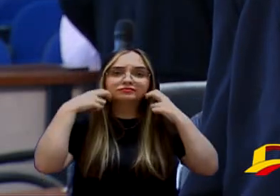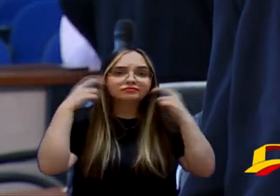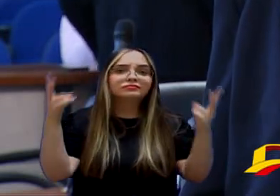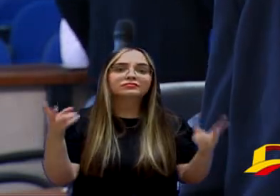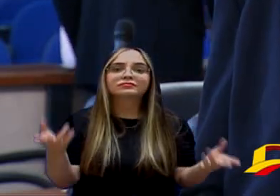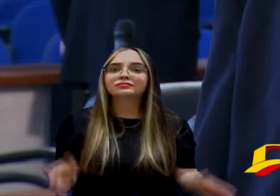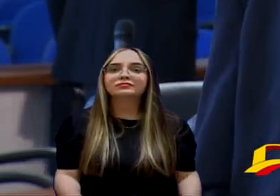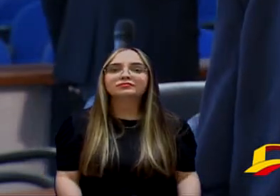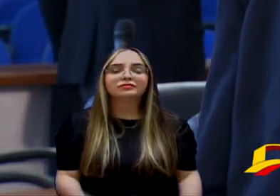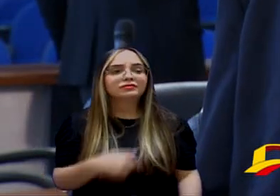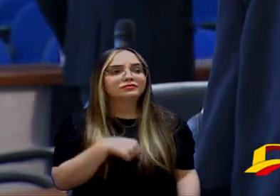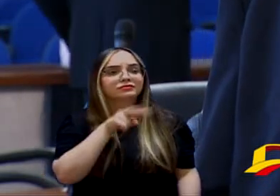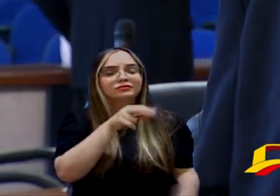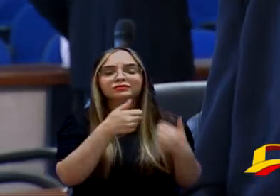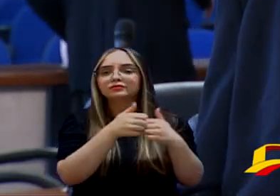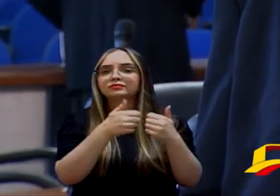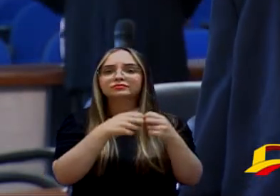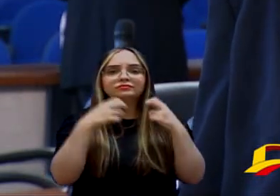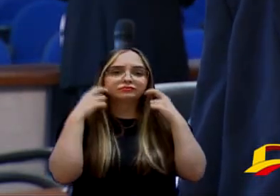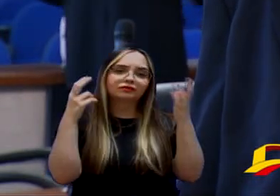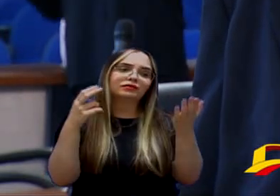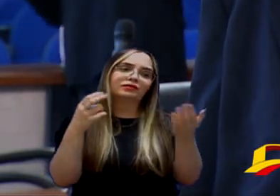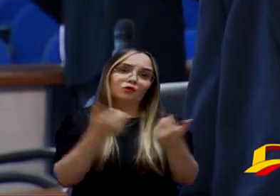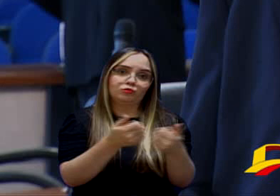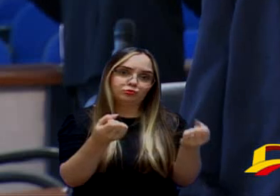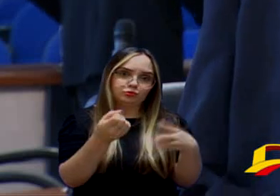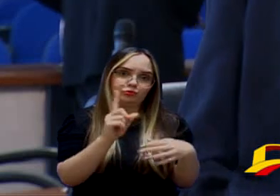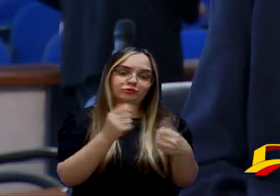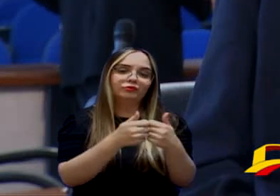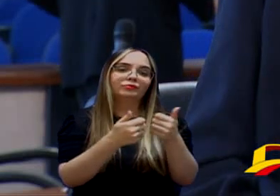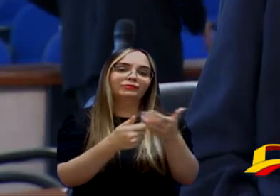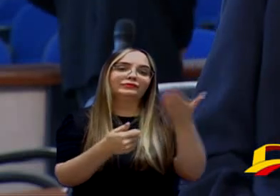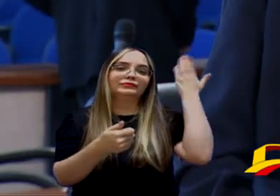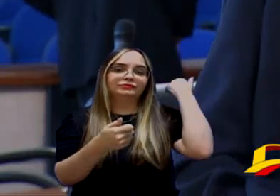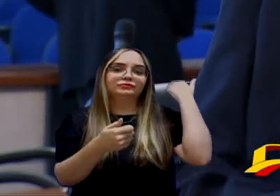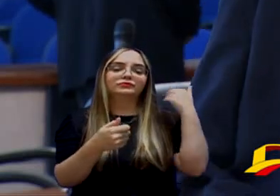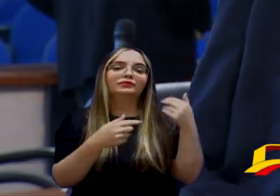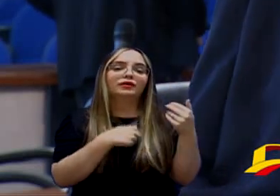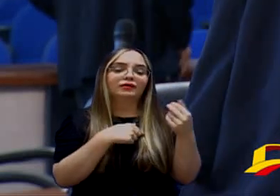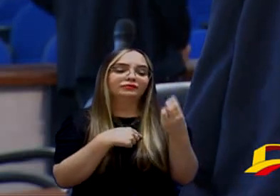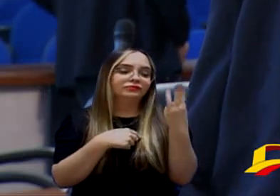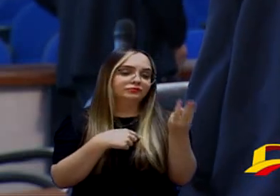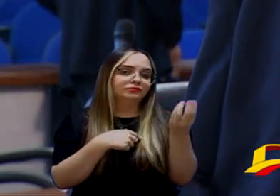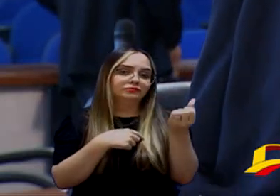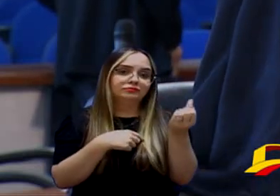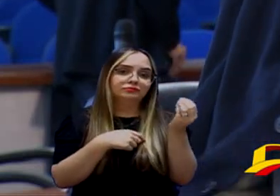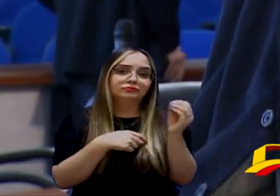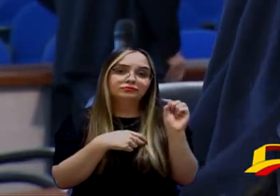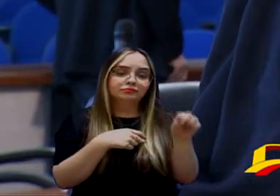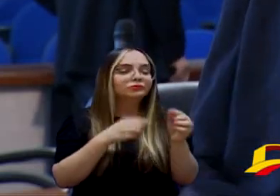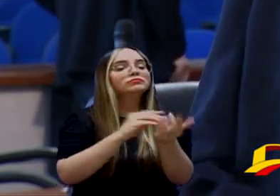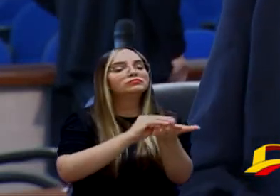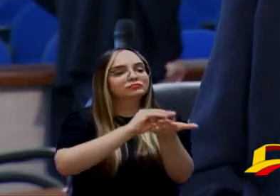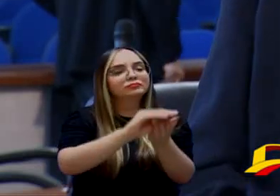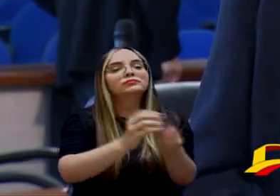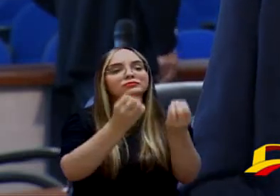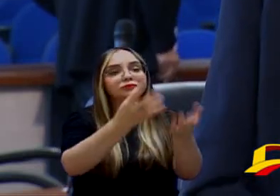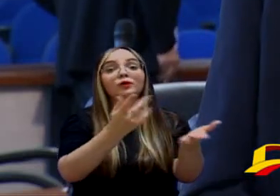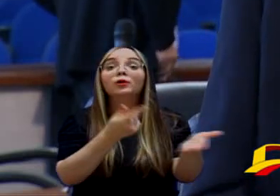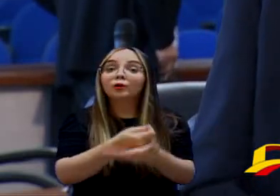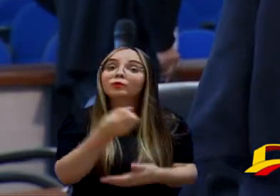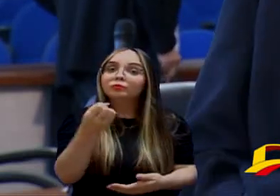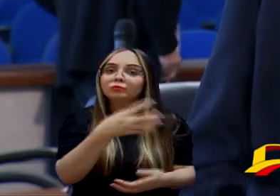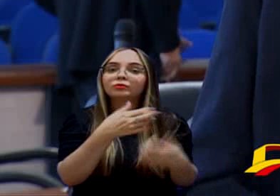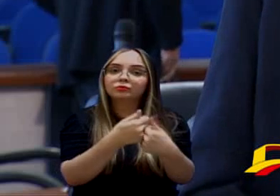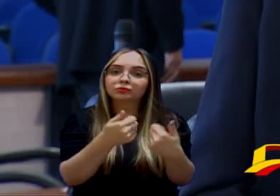quando eu vi o ônibus o antigo foi quando eu tirei 360 mil e mandei para adquirir um